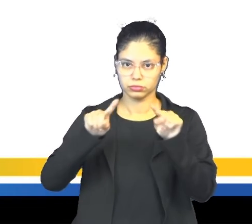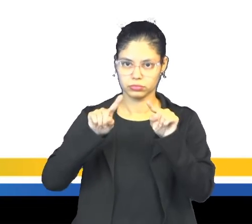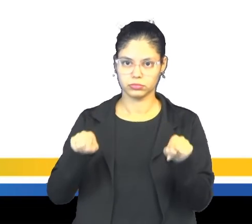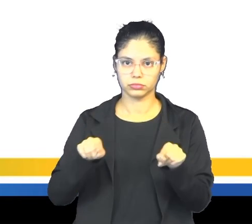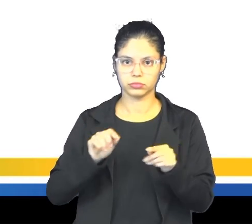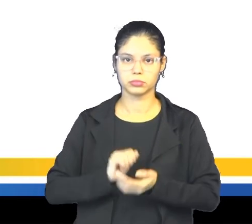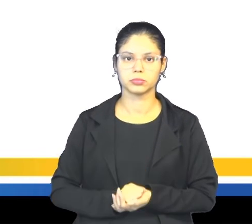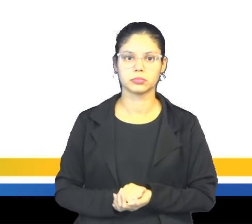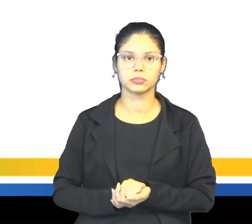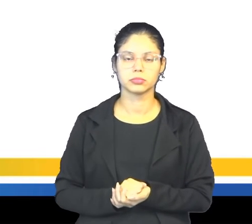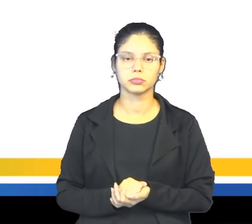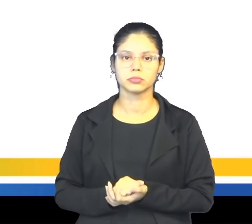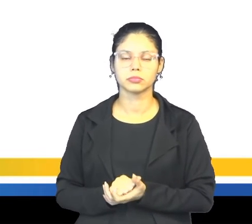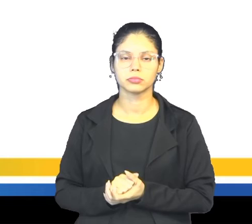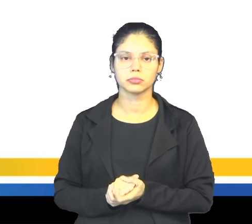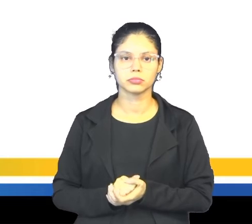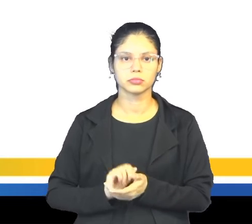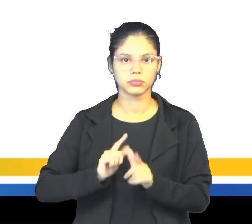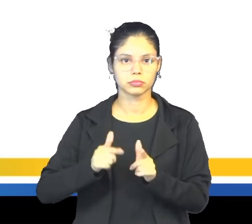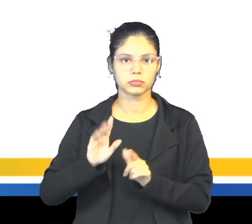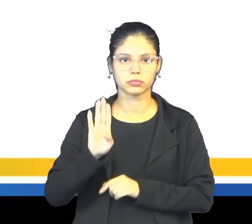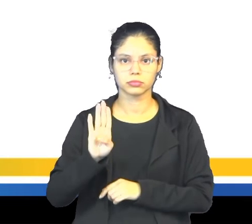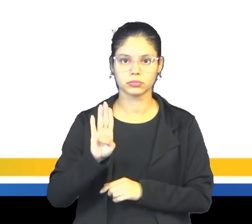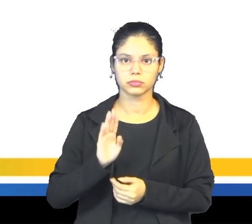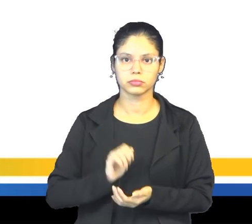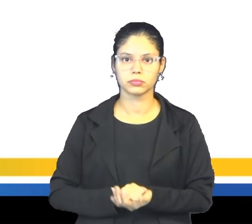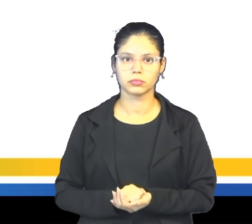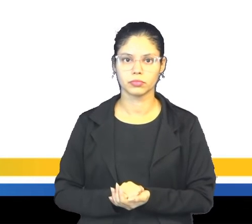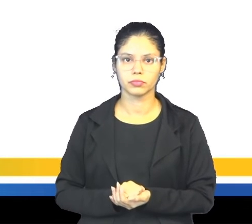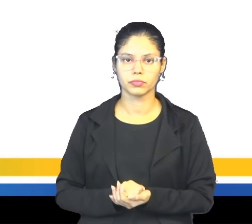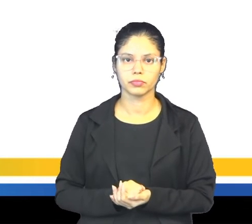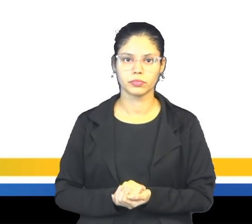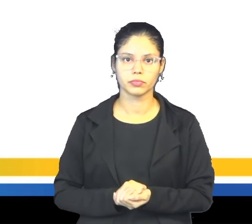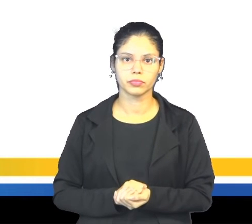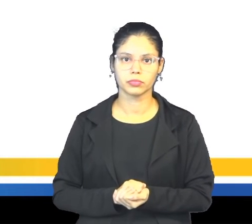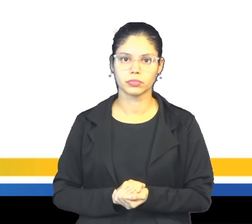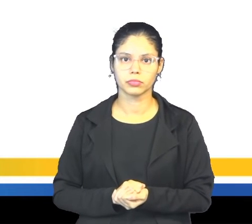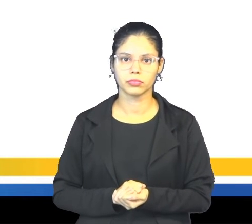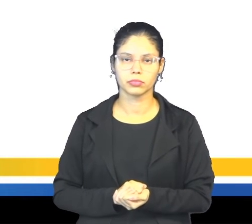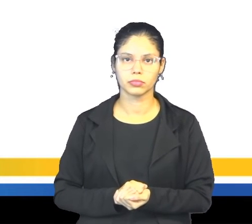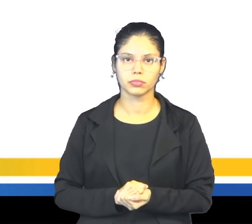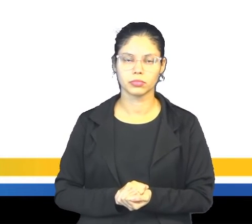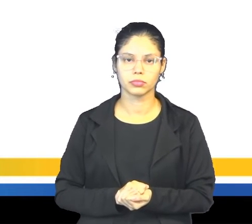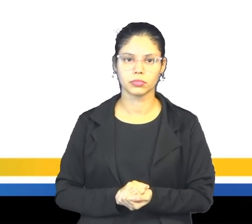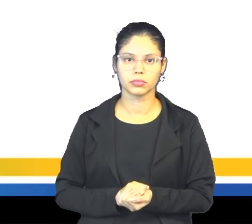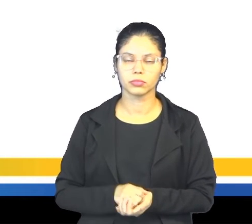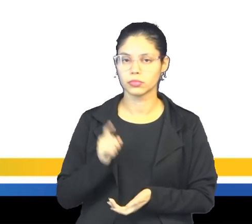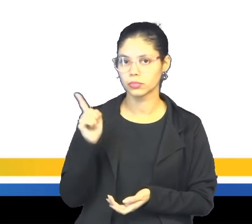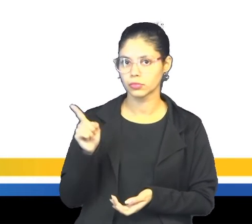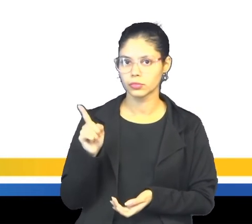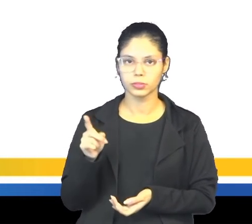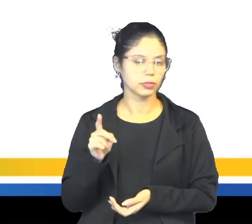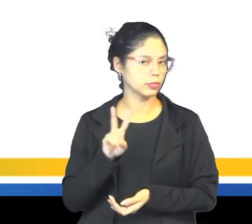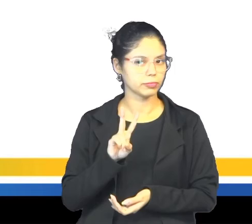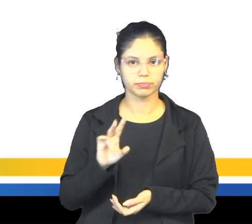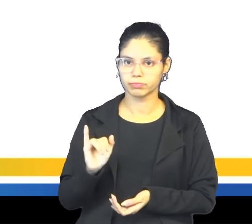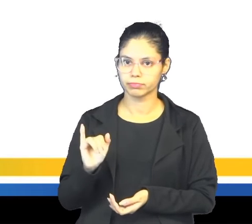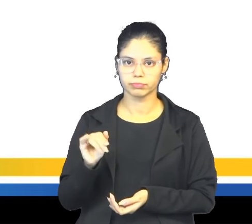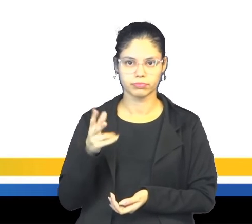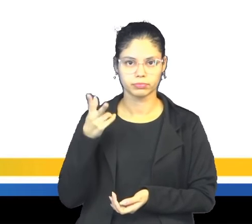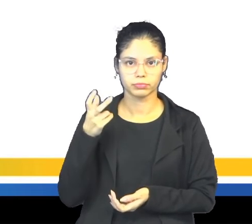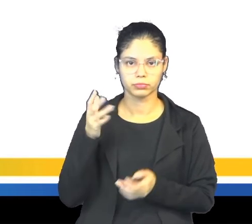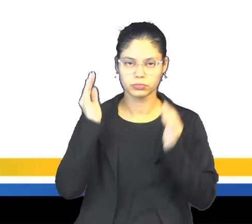call. Na letra B, nós temos he won't listen to the radio. Ele não vai ouvir